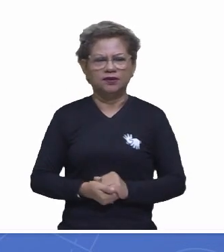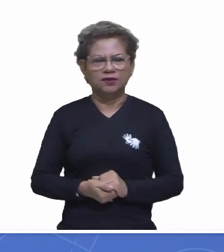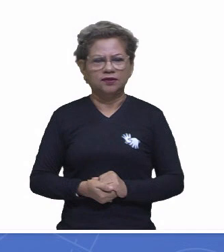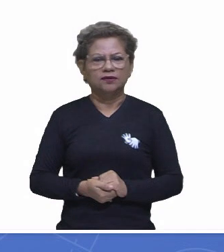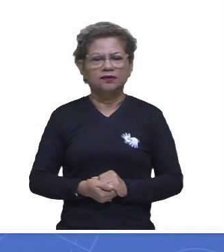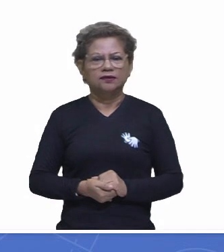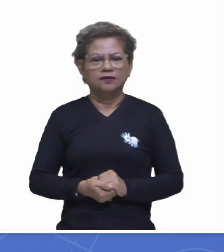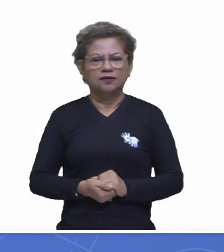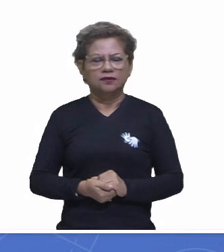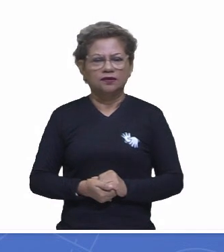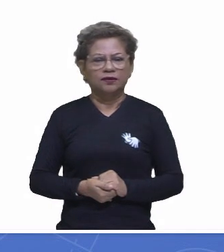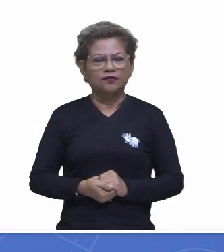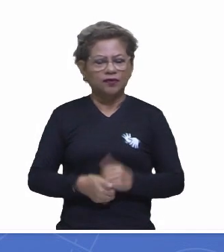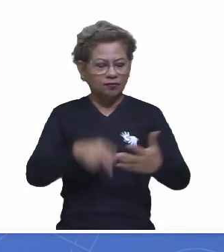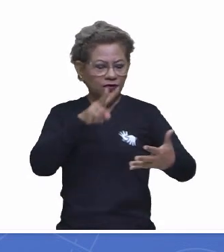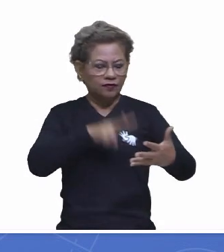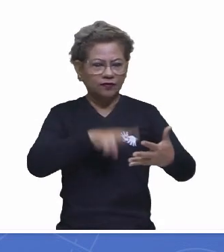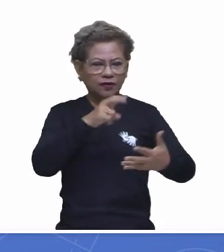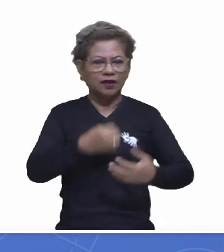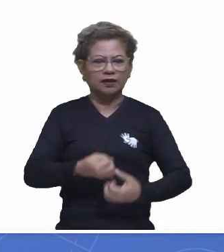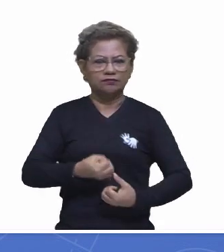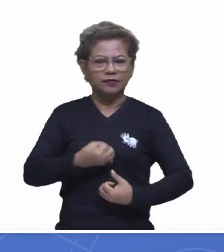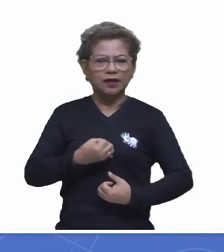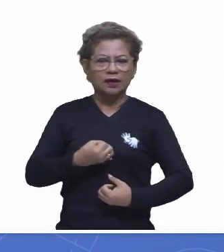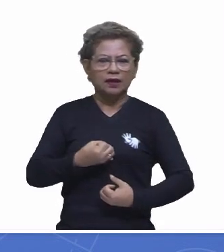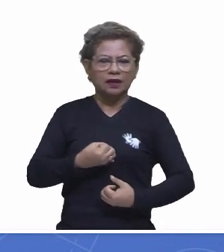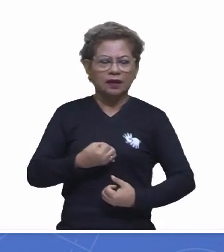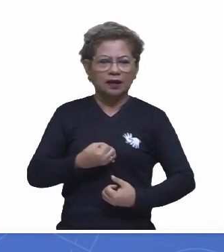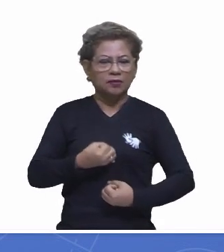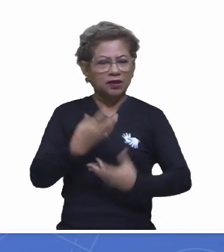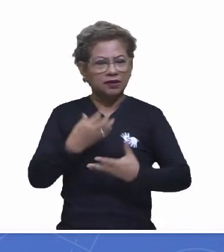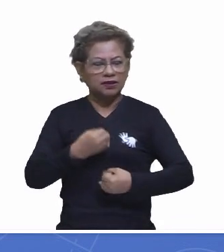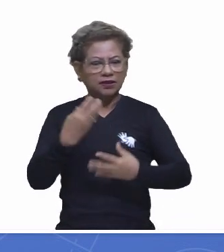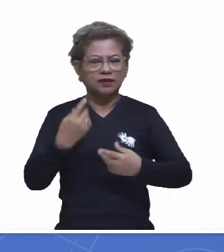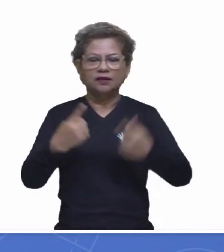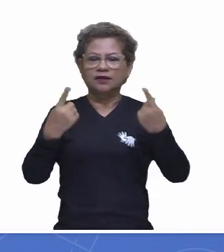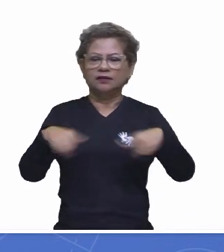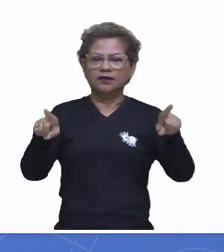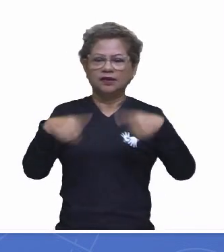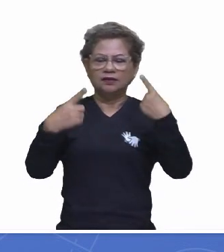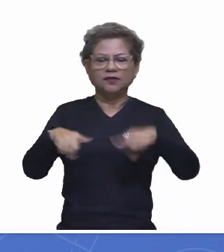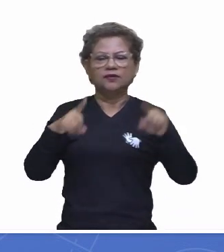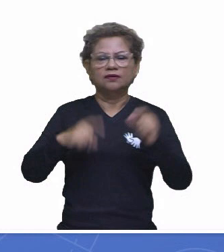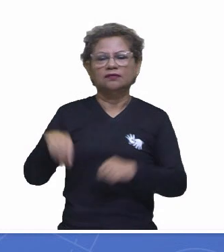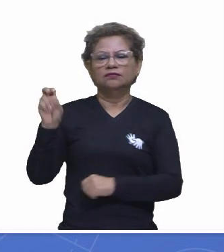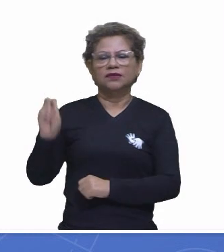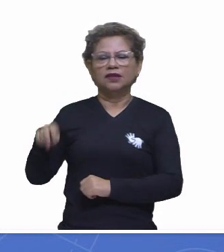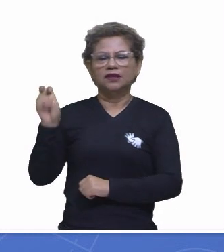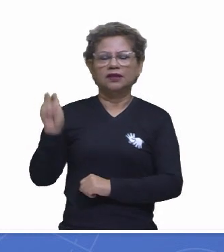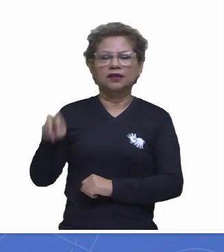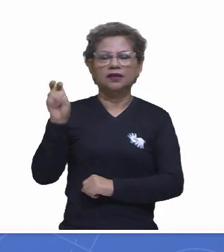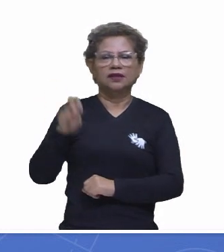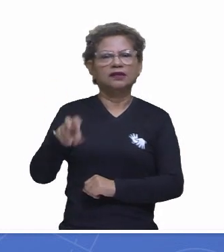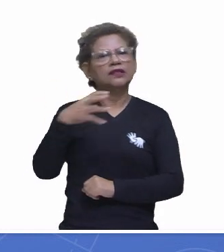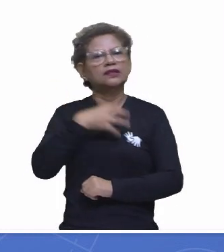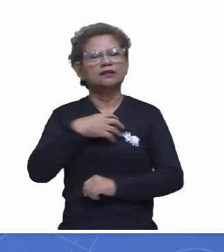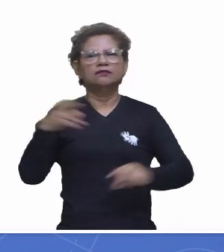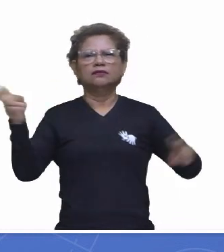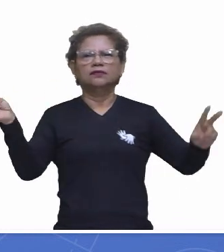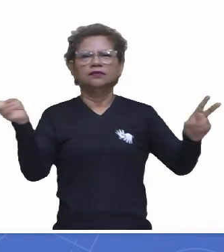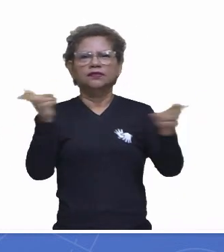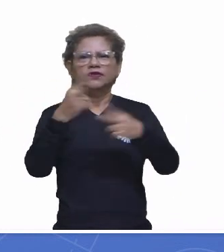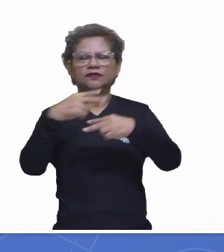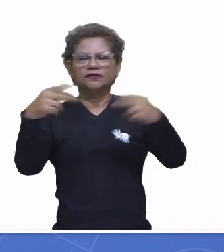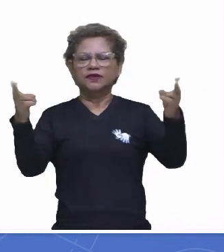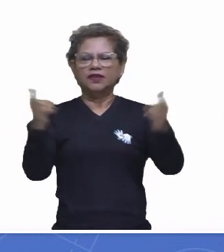na letra da canção, observe que o nosso texto, caminhando contra o vento, sem lenço e sem documento,